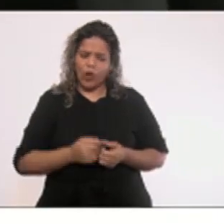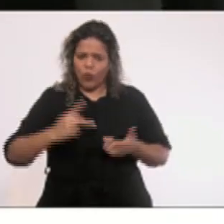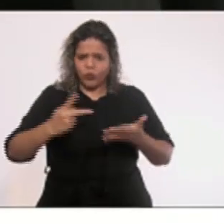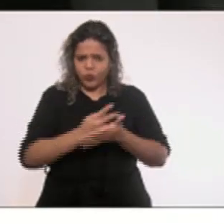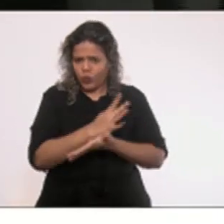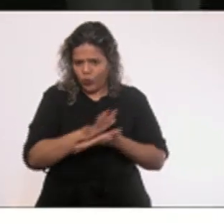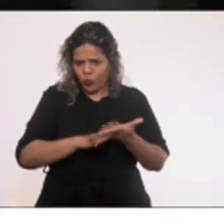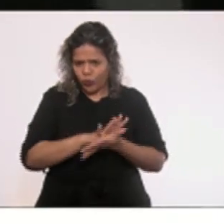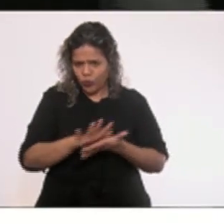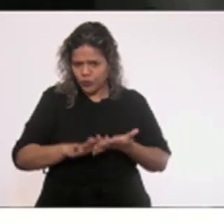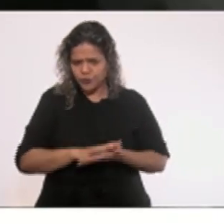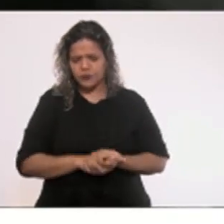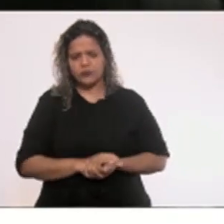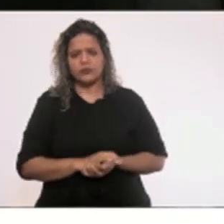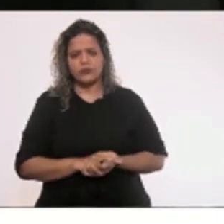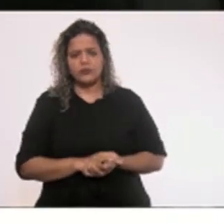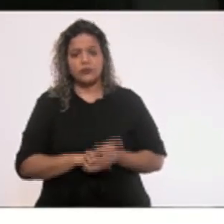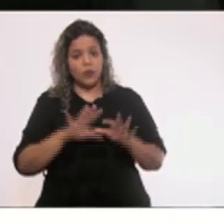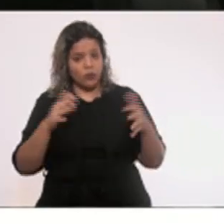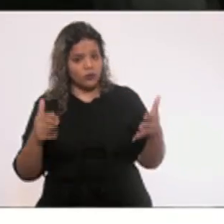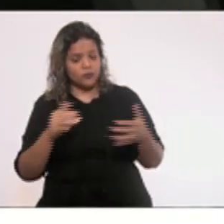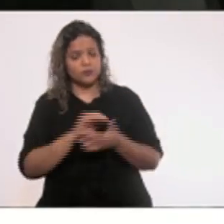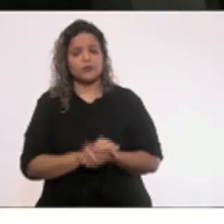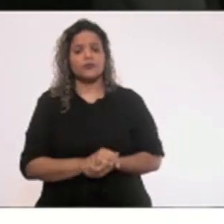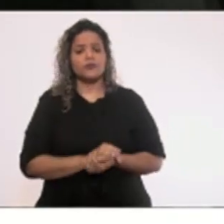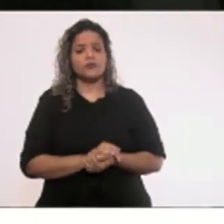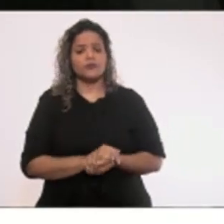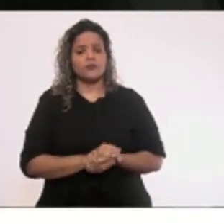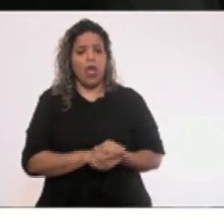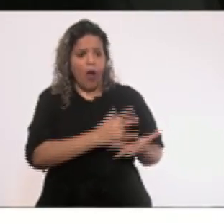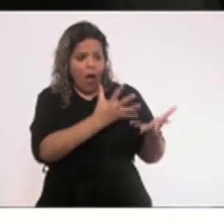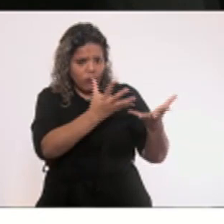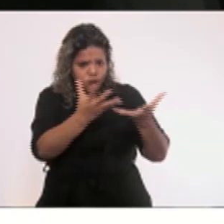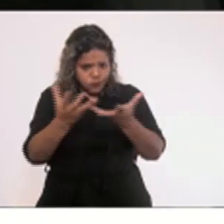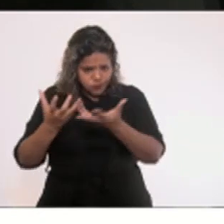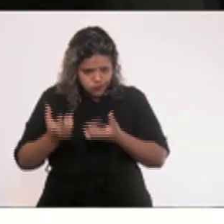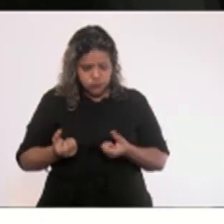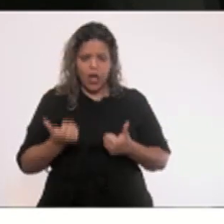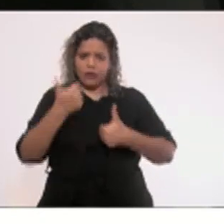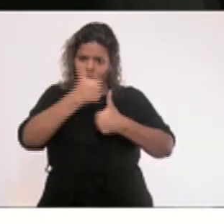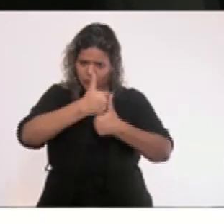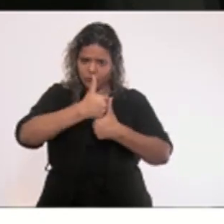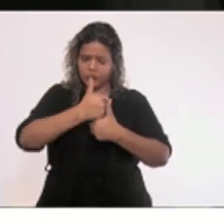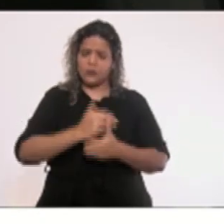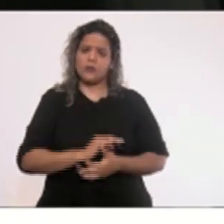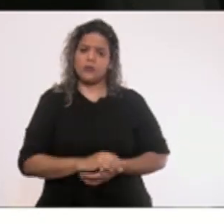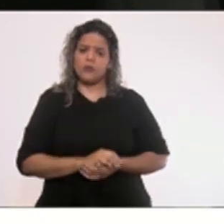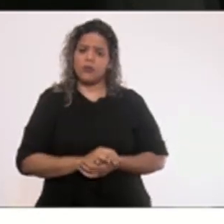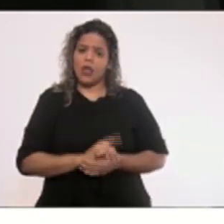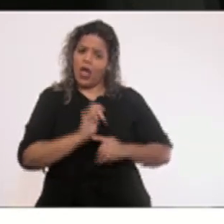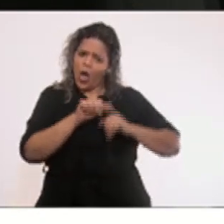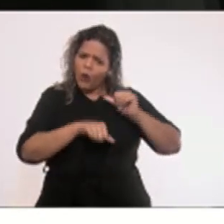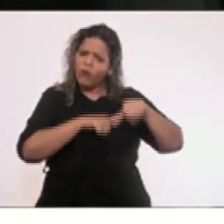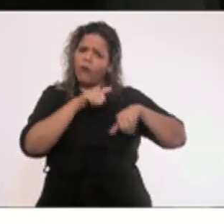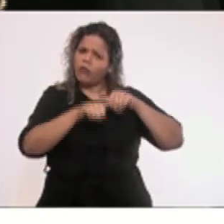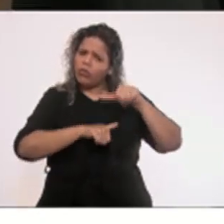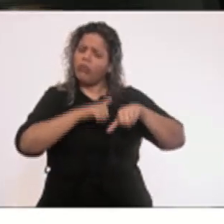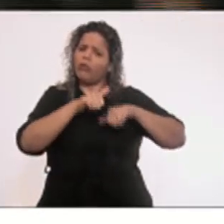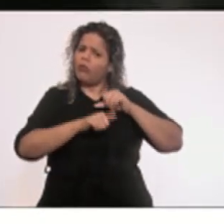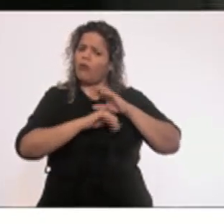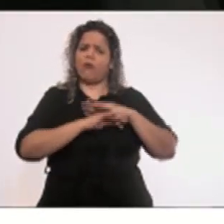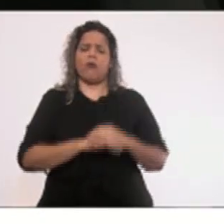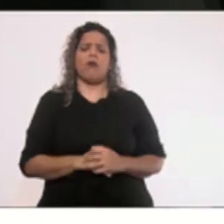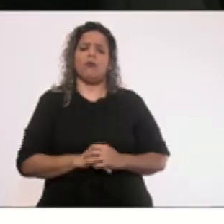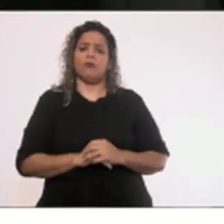ocorrendo. Ora, acatar esse substitutivo, que alterou